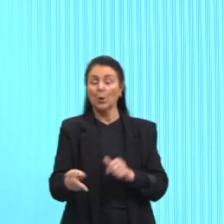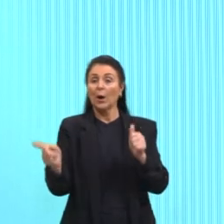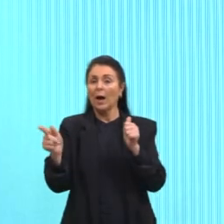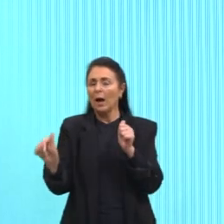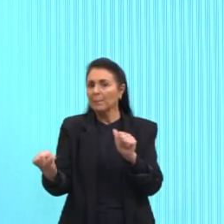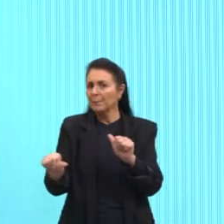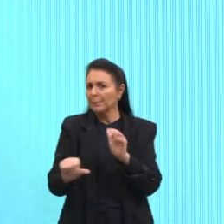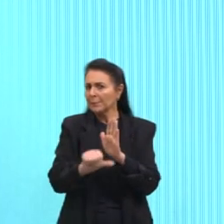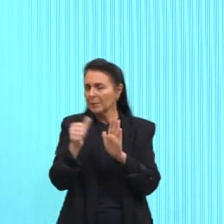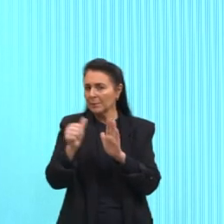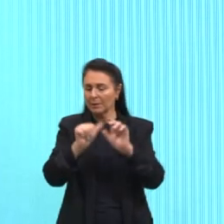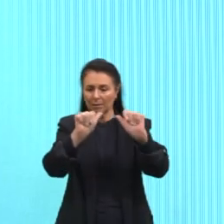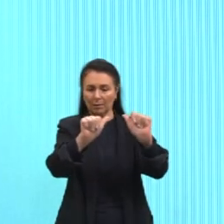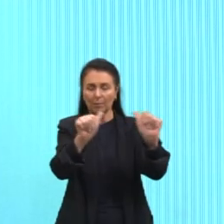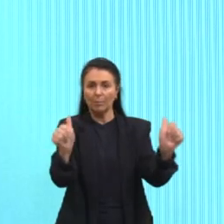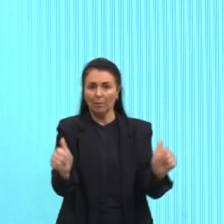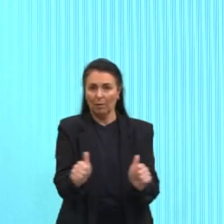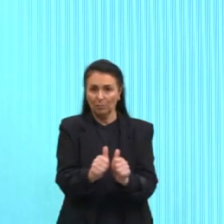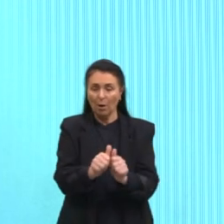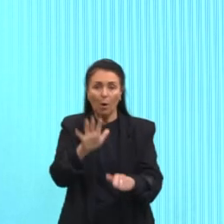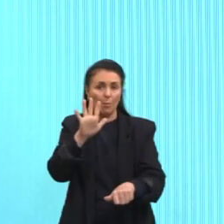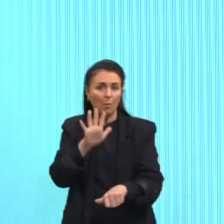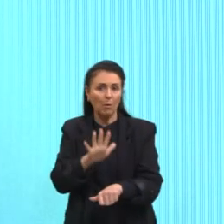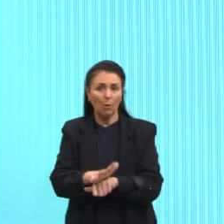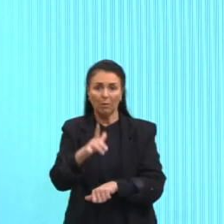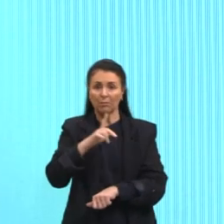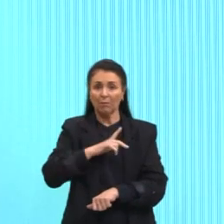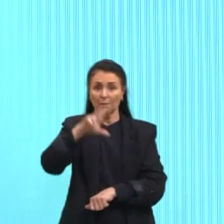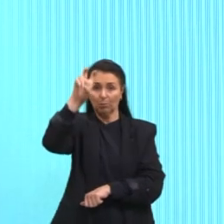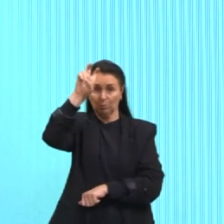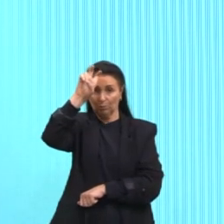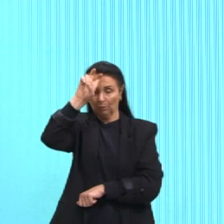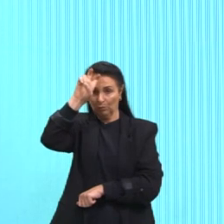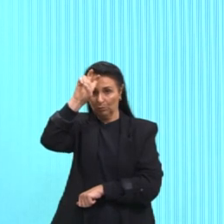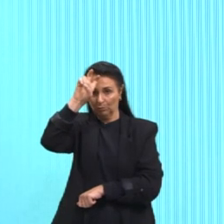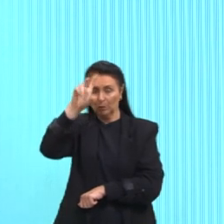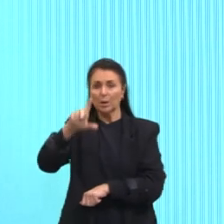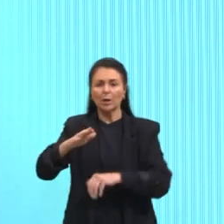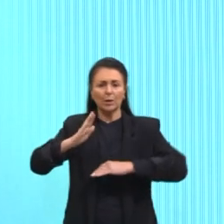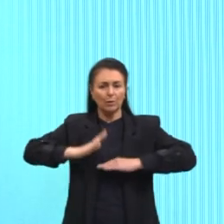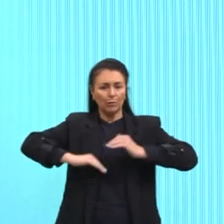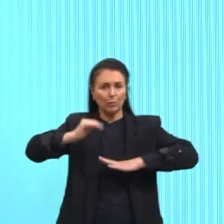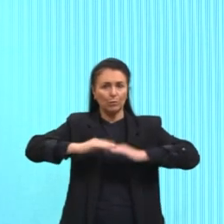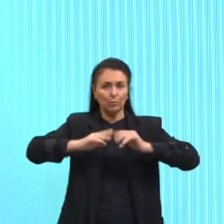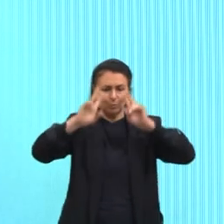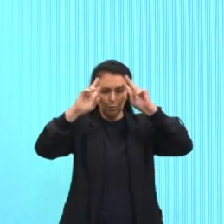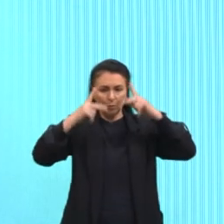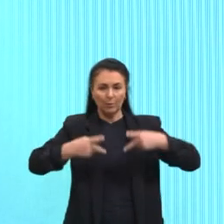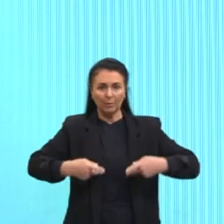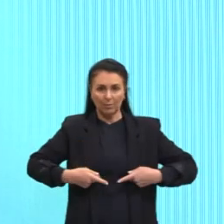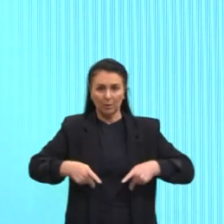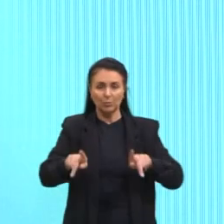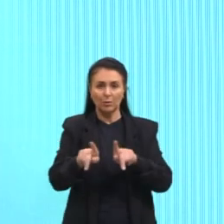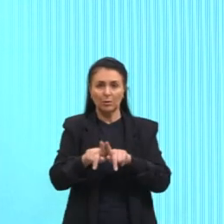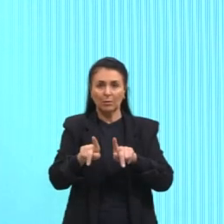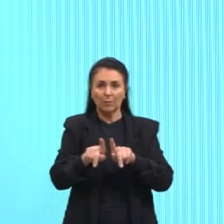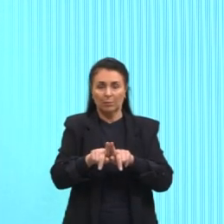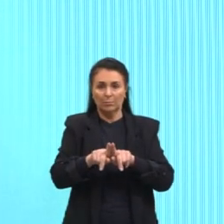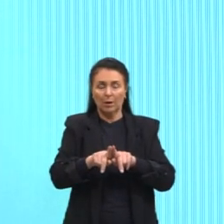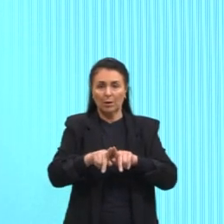imagem é o maior templo do Egito o maior tempo já construído na humanidade é um templo de